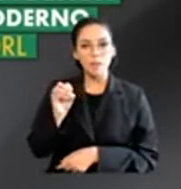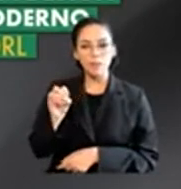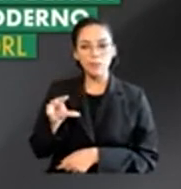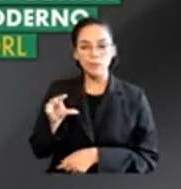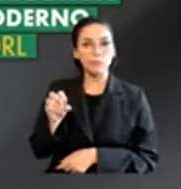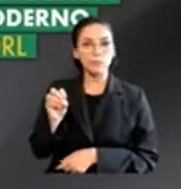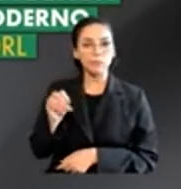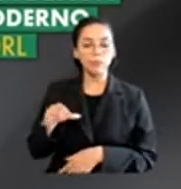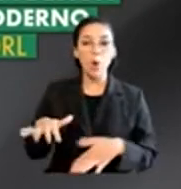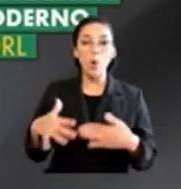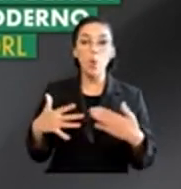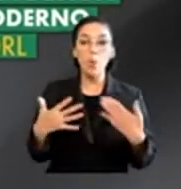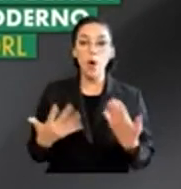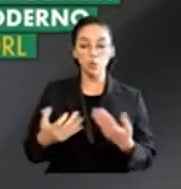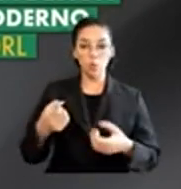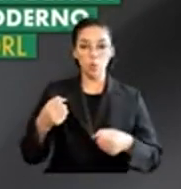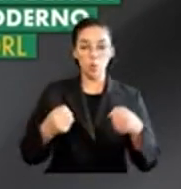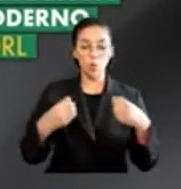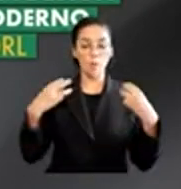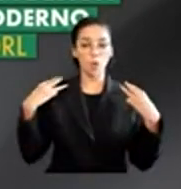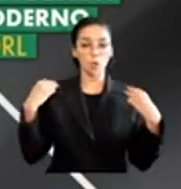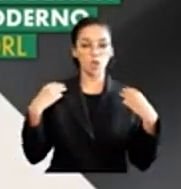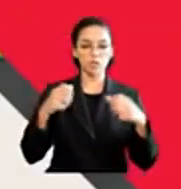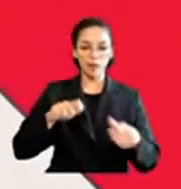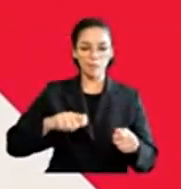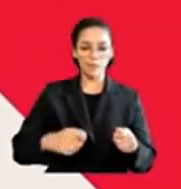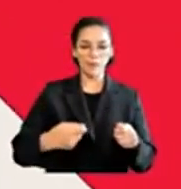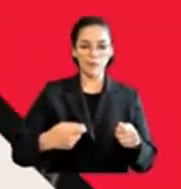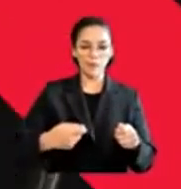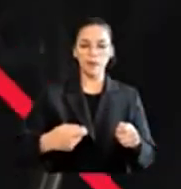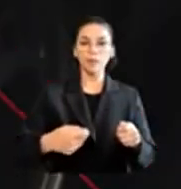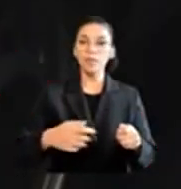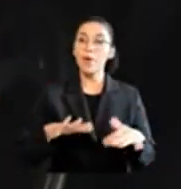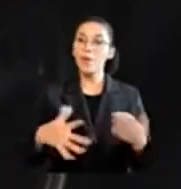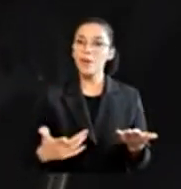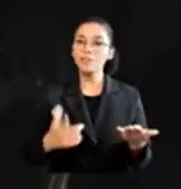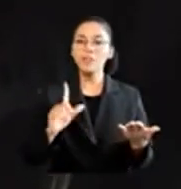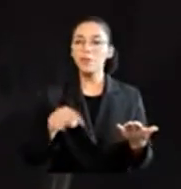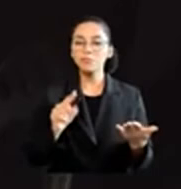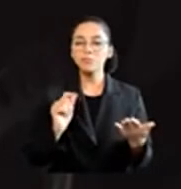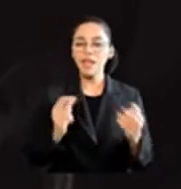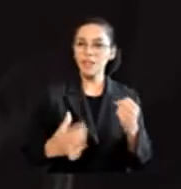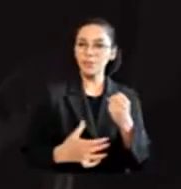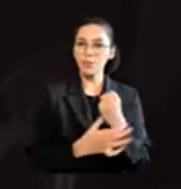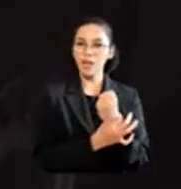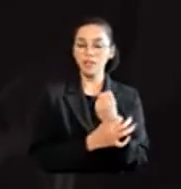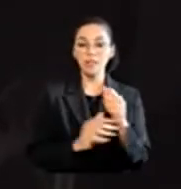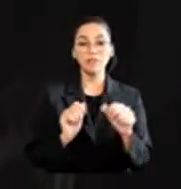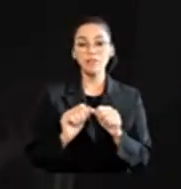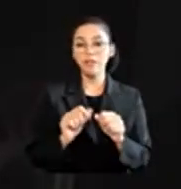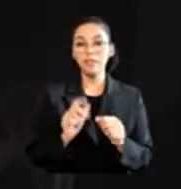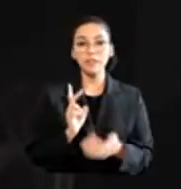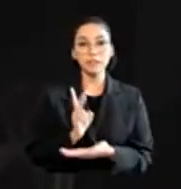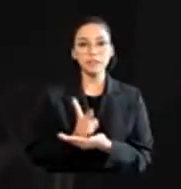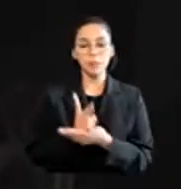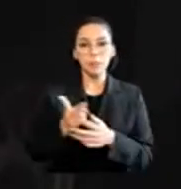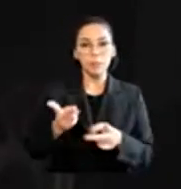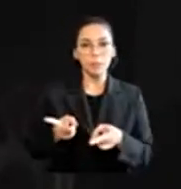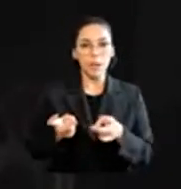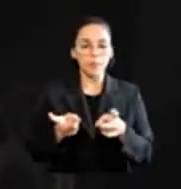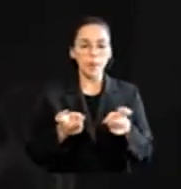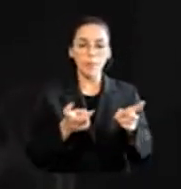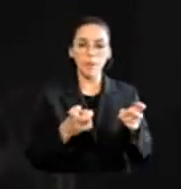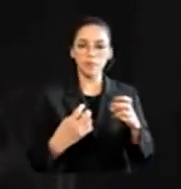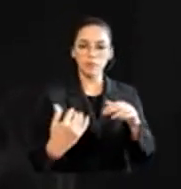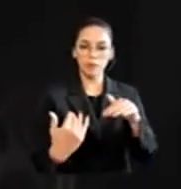partida e que tem a função principal de agregar segurança, já que faz com que o veículo seja notado por outros